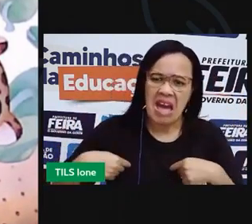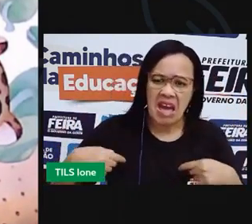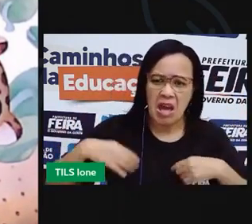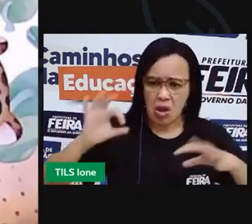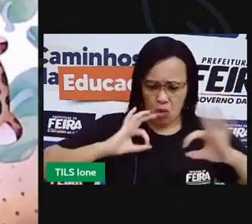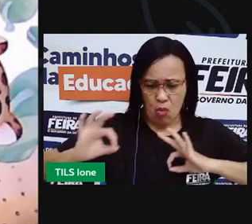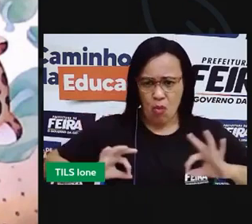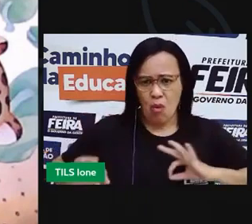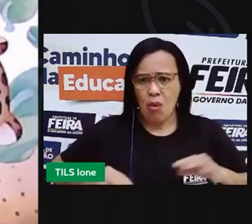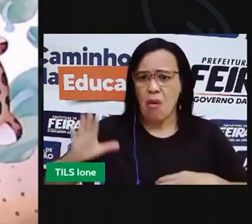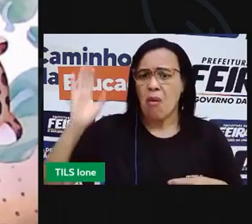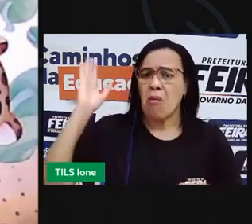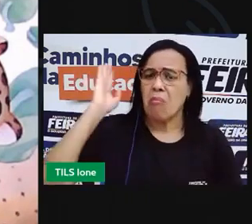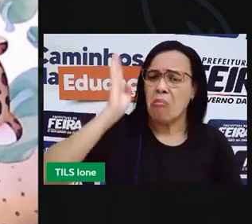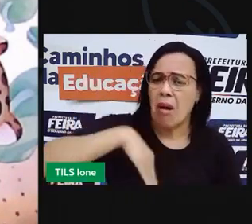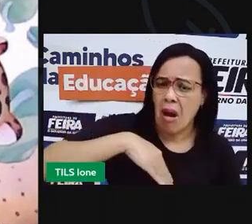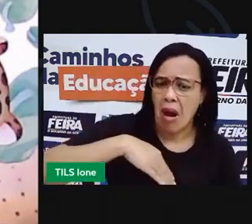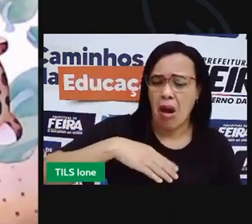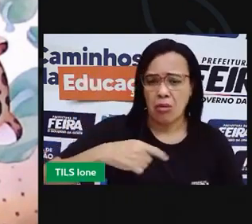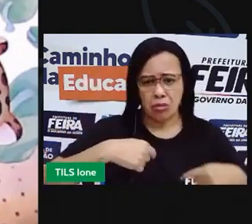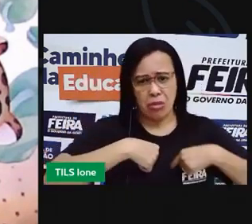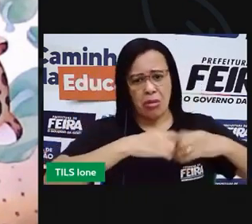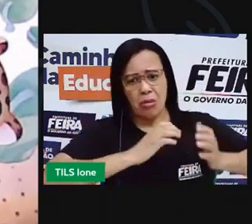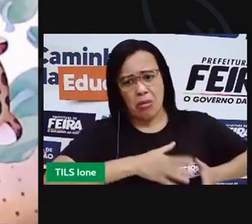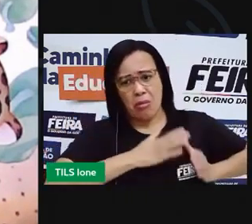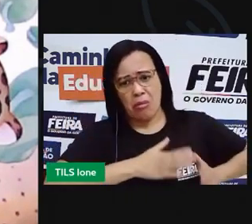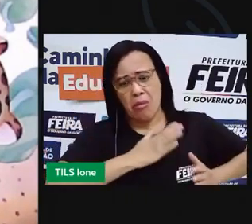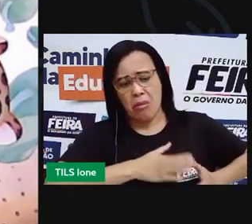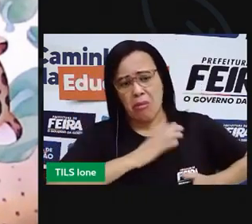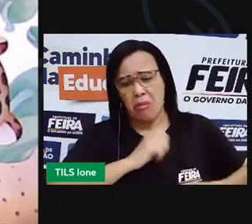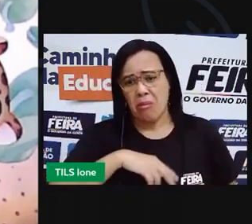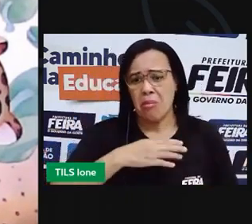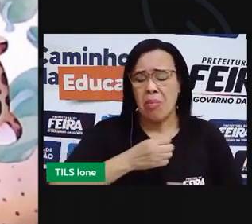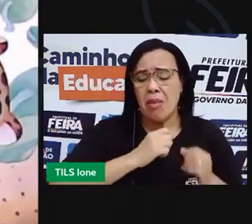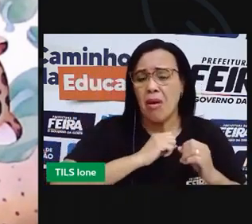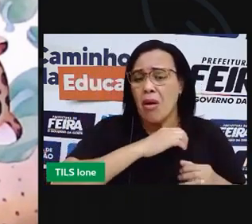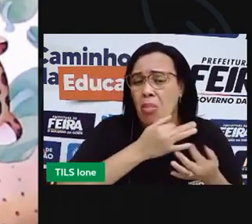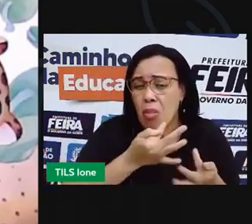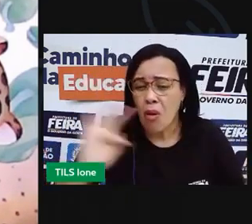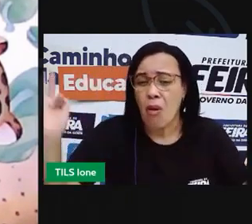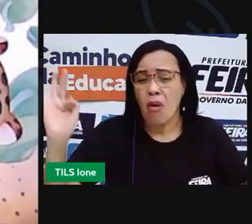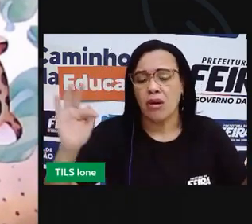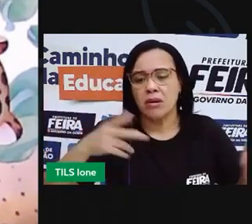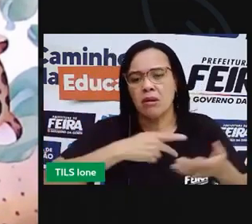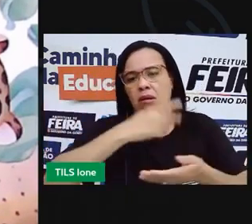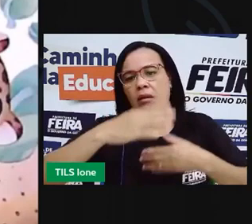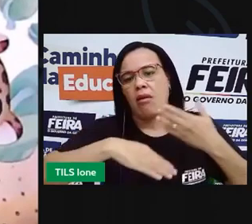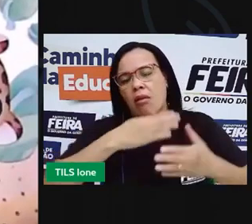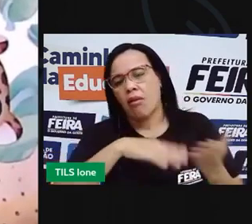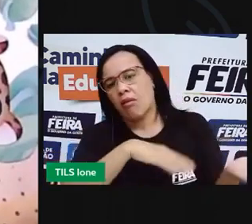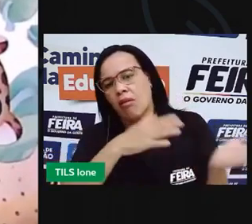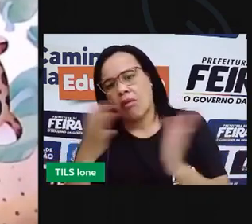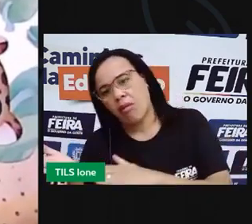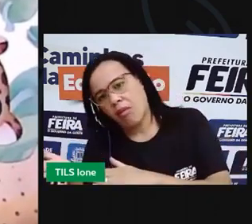mal. Meu coração dói. E caiu